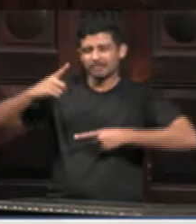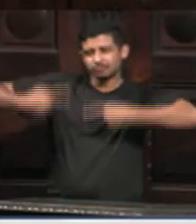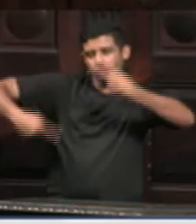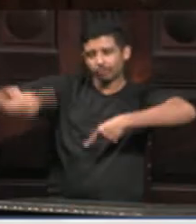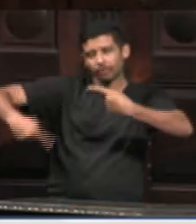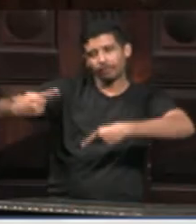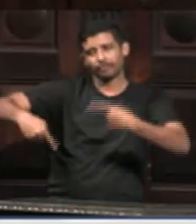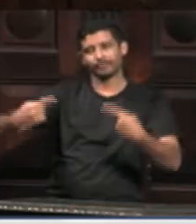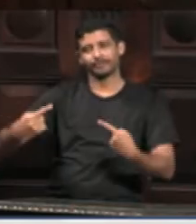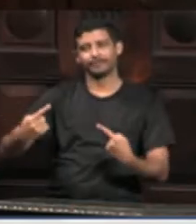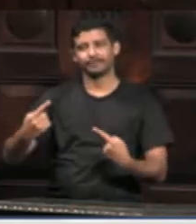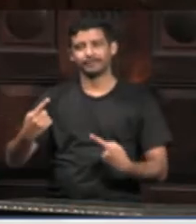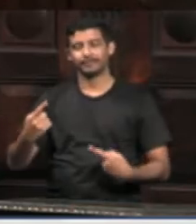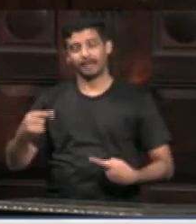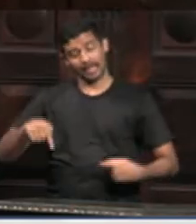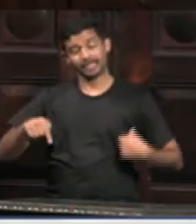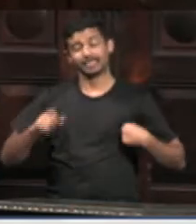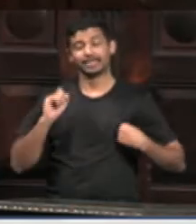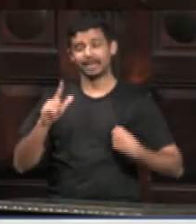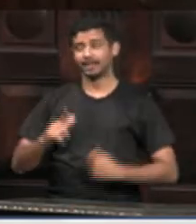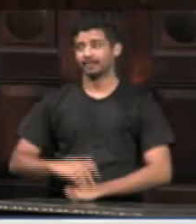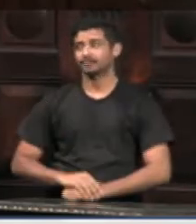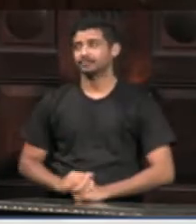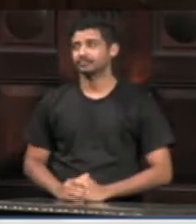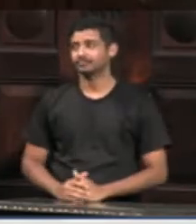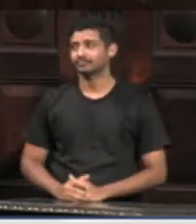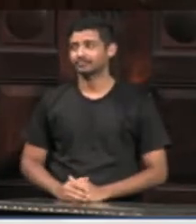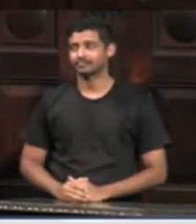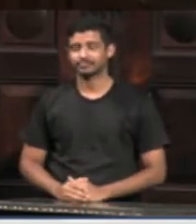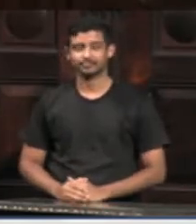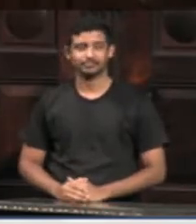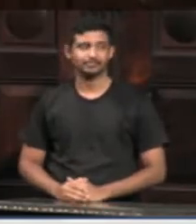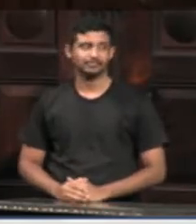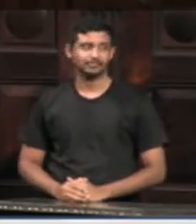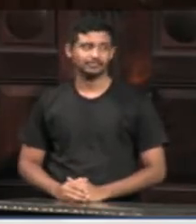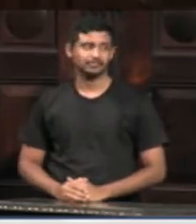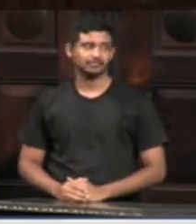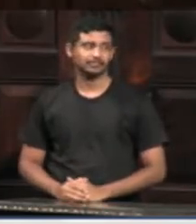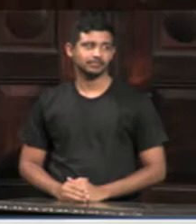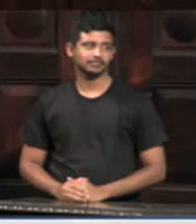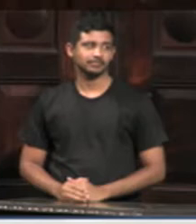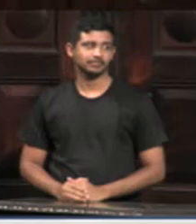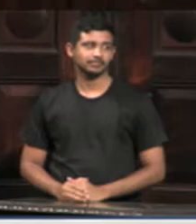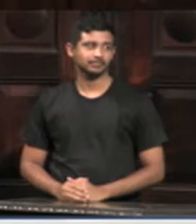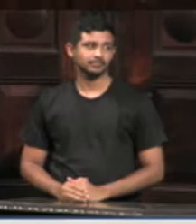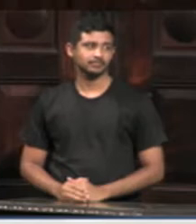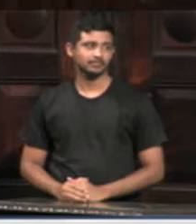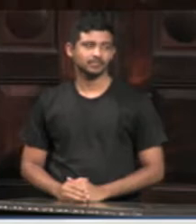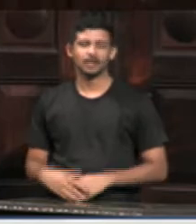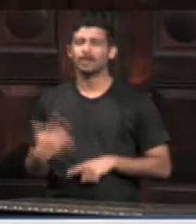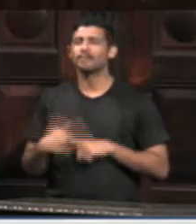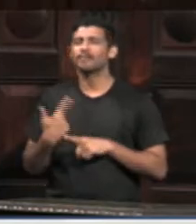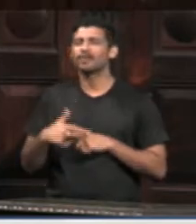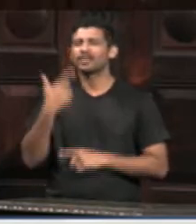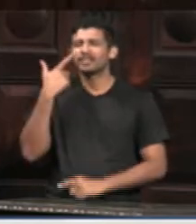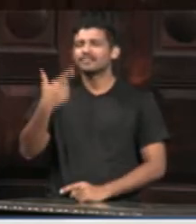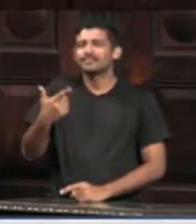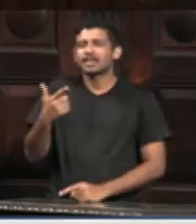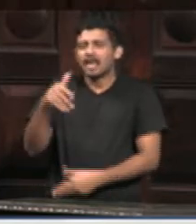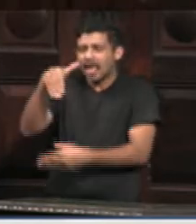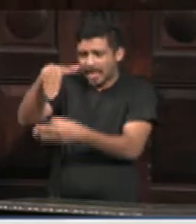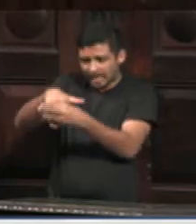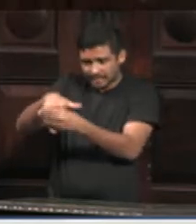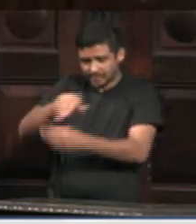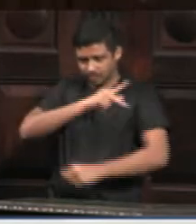a presidência da Casa. Porque o fator eleição